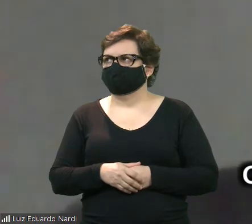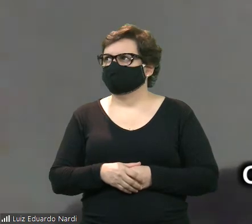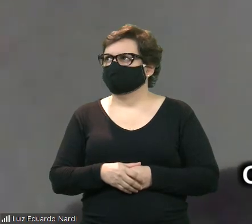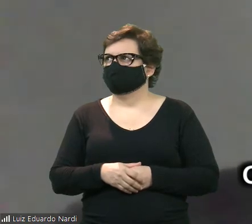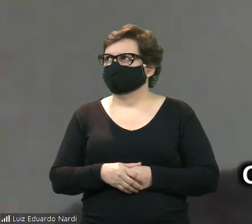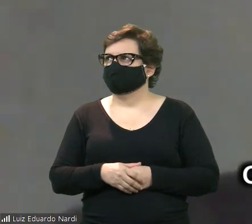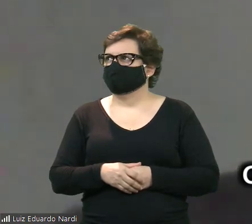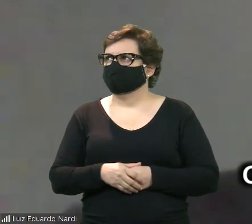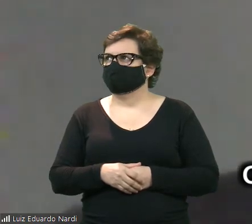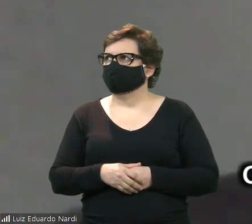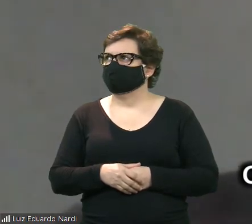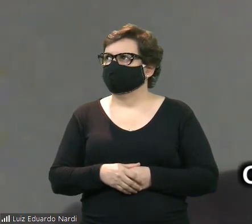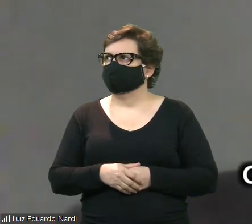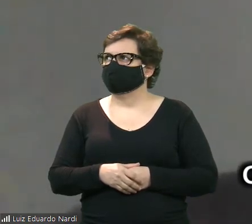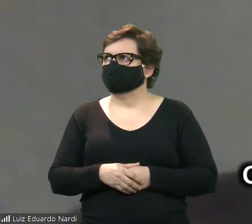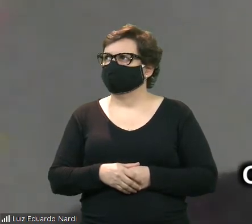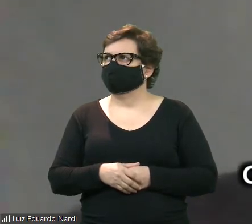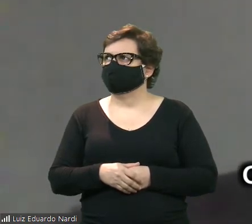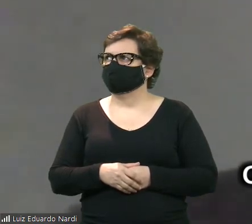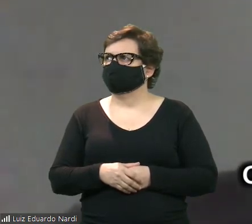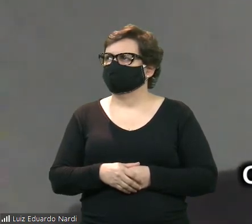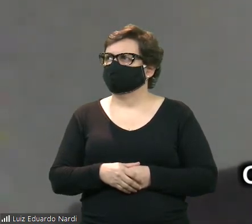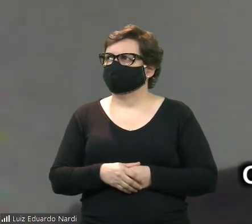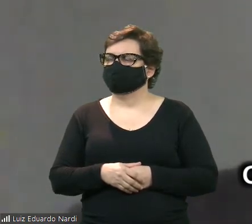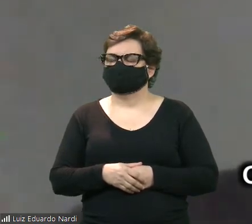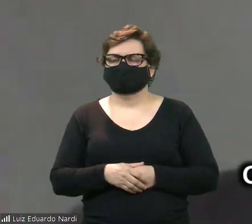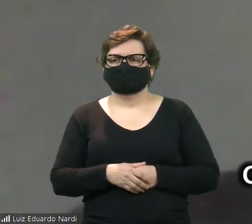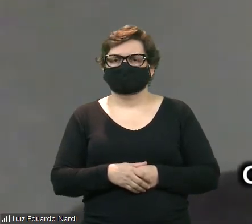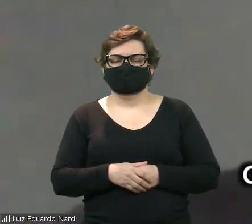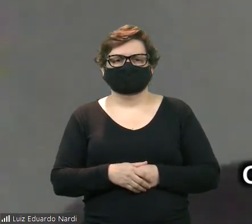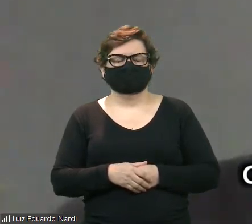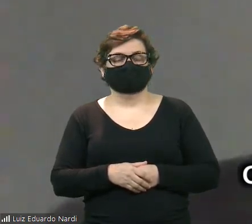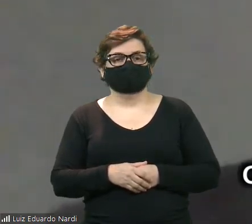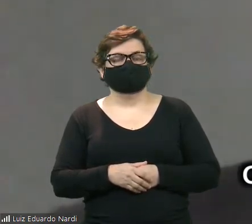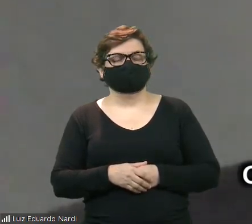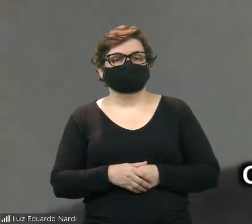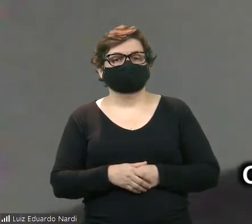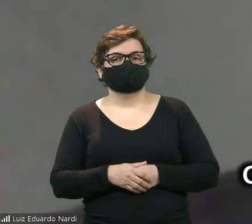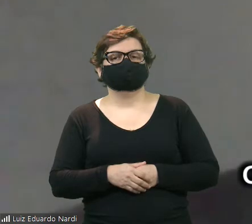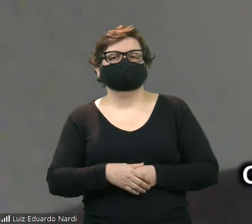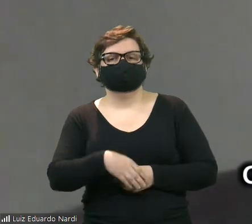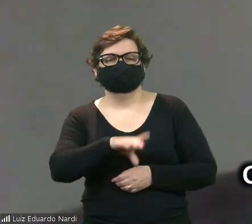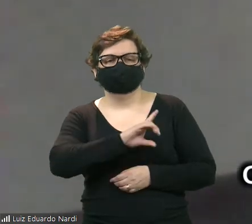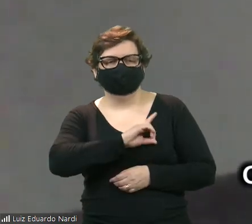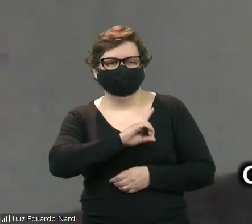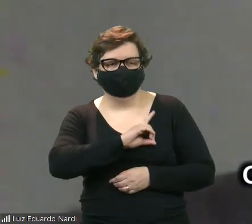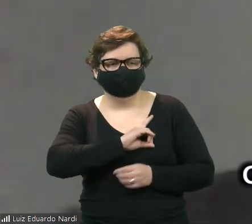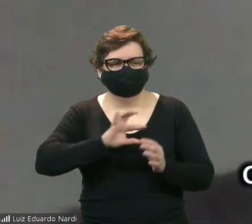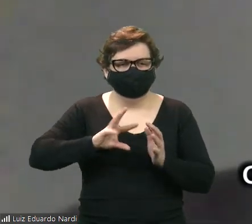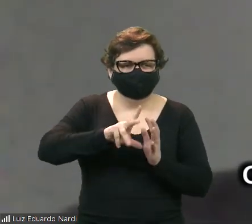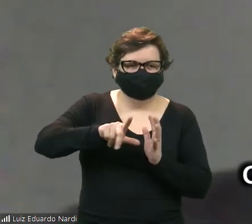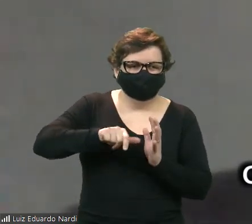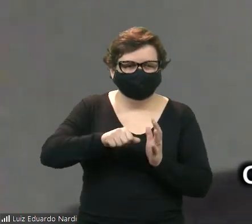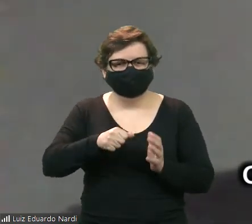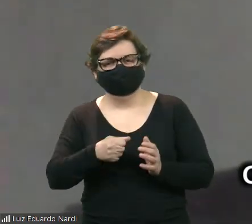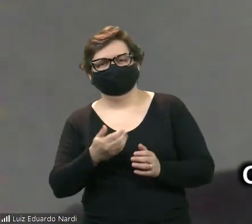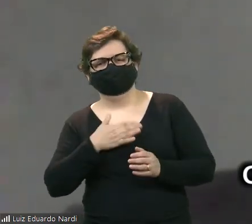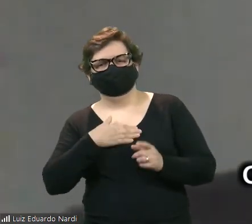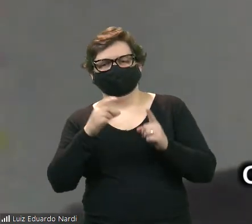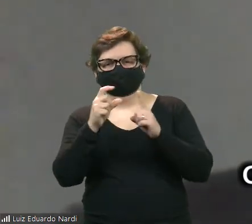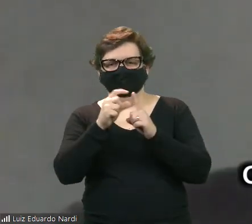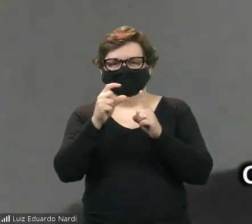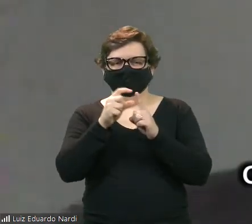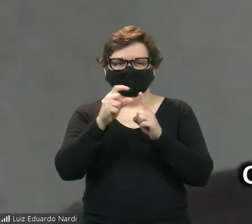o meu eminente querido vereador Damasceno roubou o meu discurso. Na realidade, eu acho